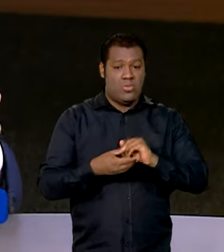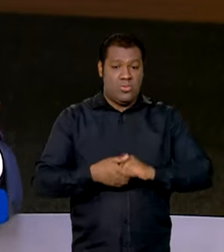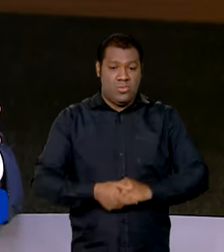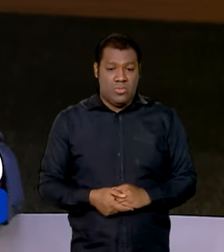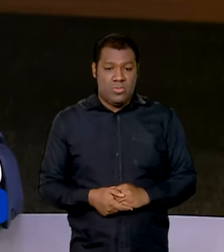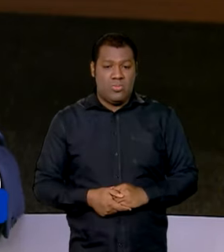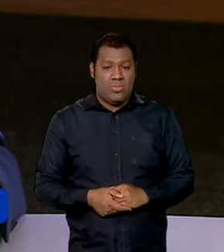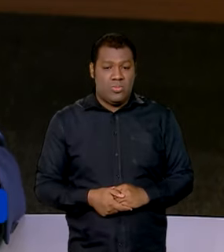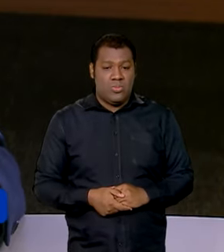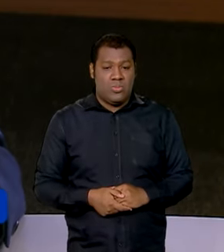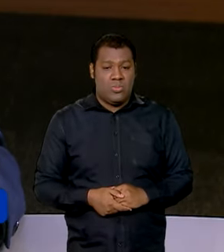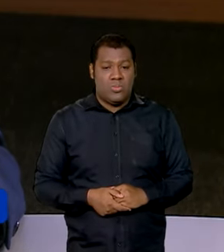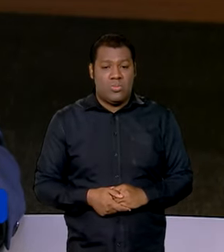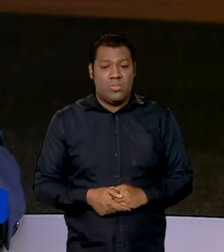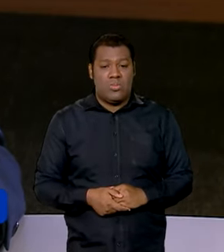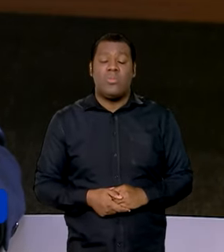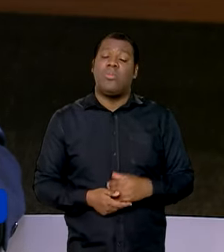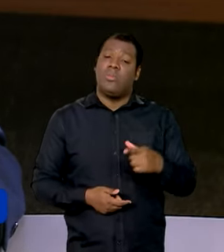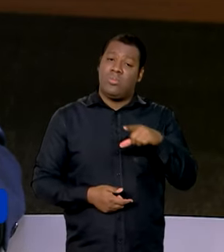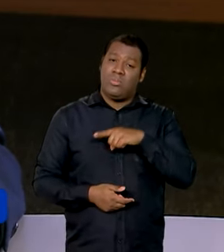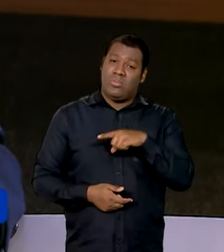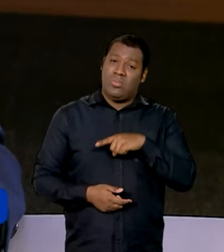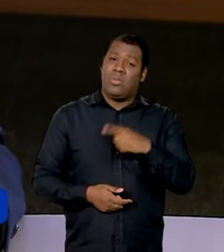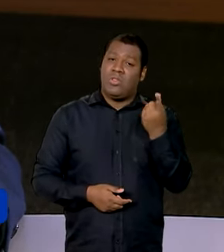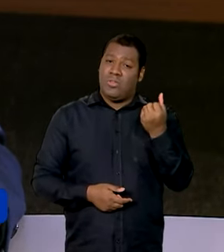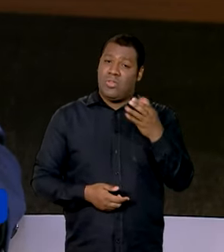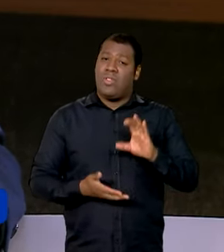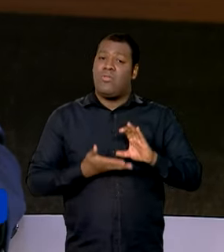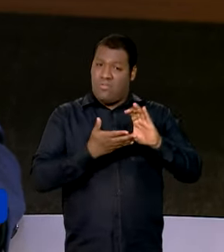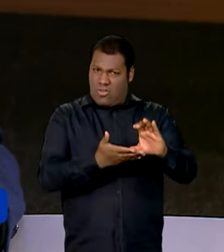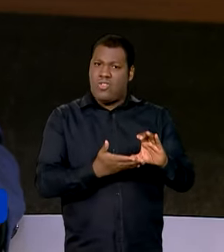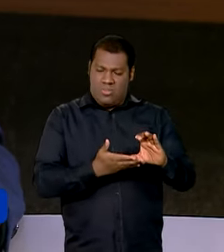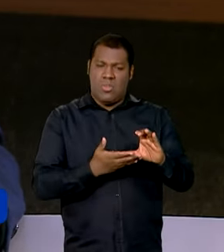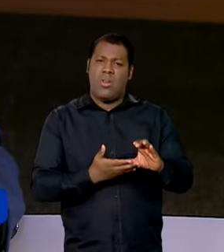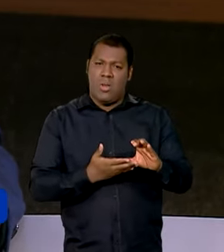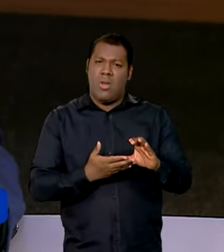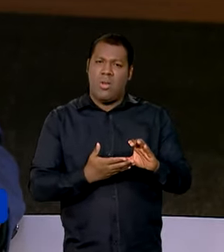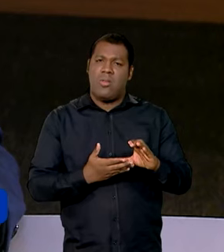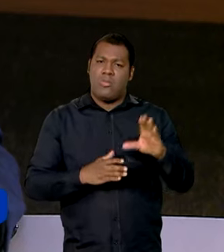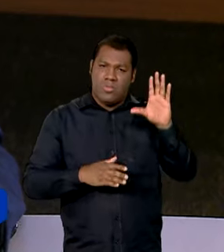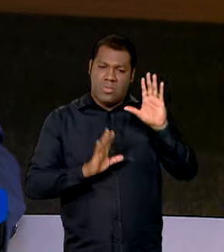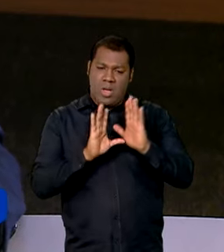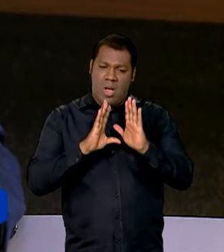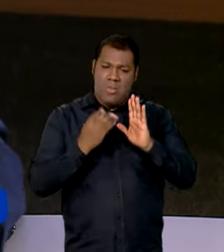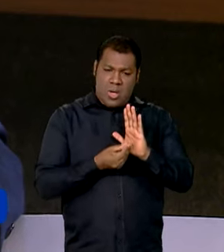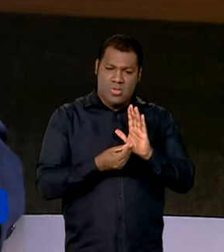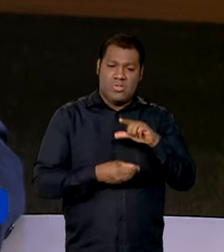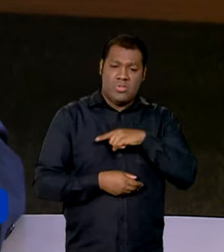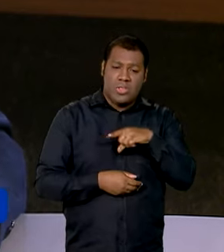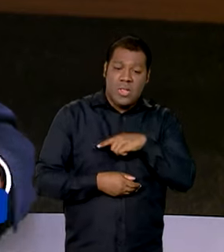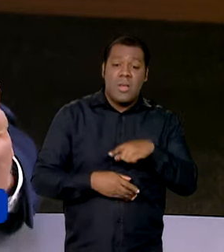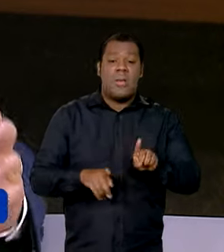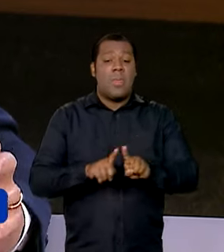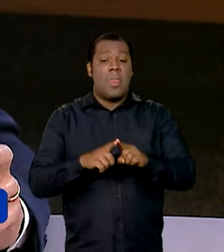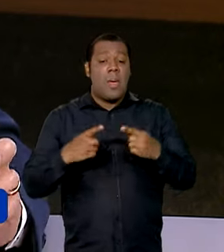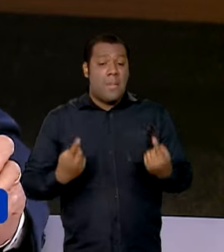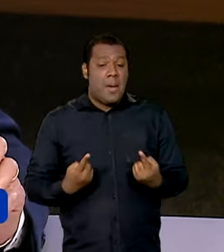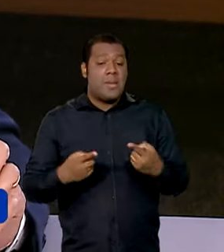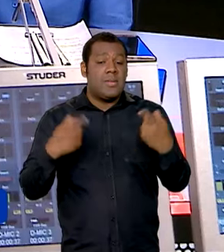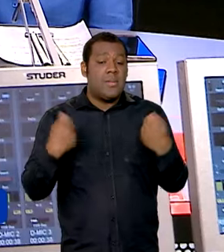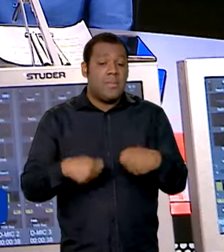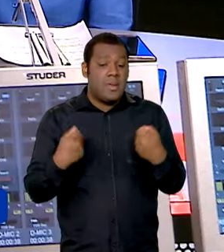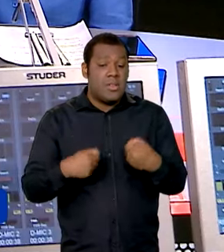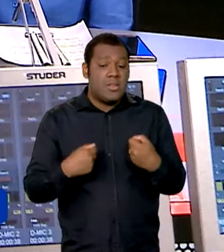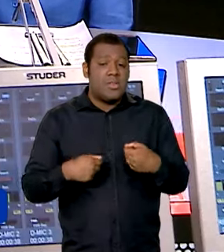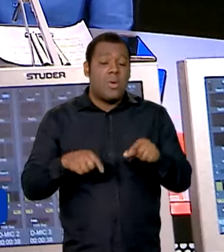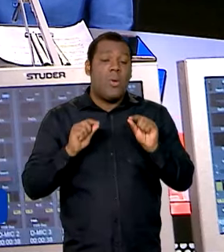recursos né Nós temos um volume de recursos muito grande paraa Amazônia é preciso que esses recursos estejam de acordo